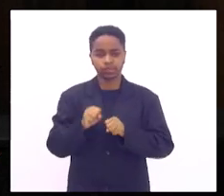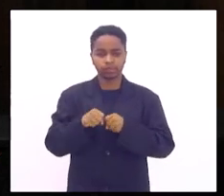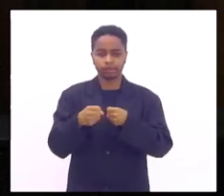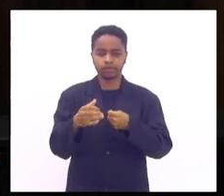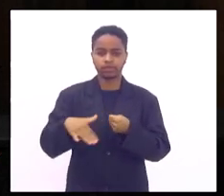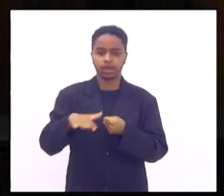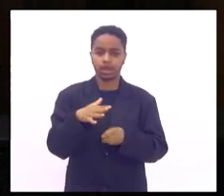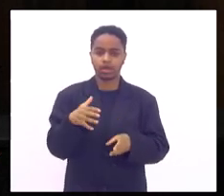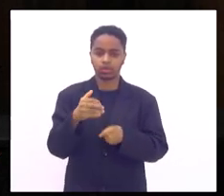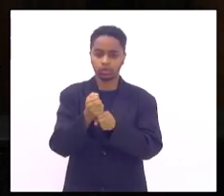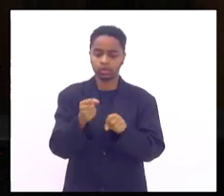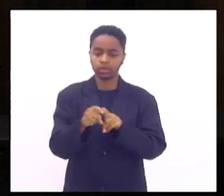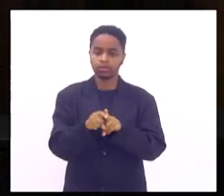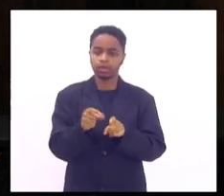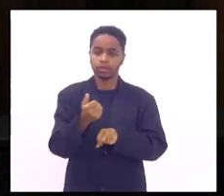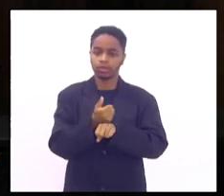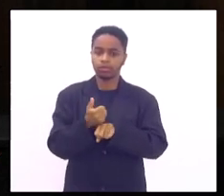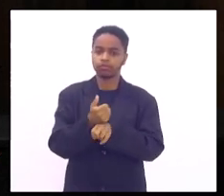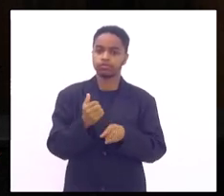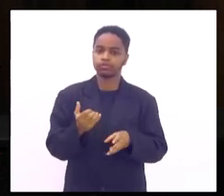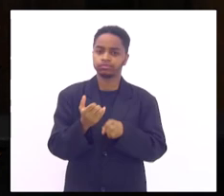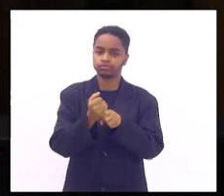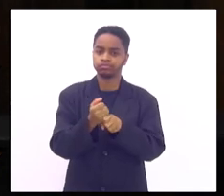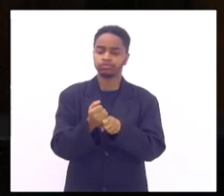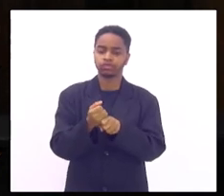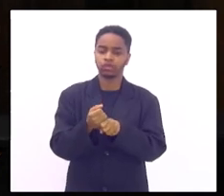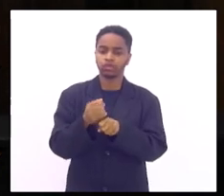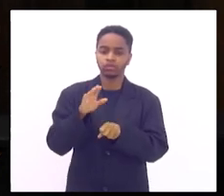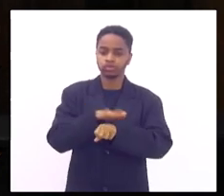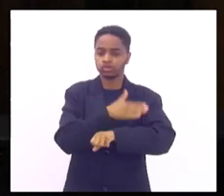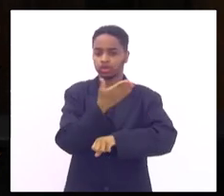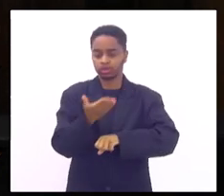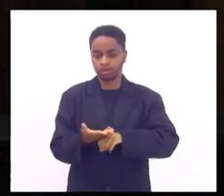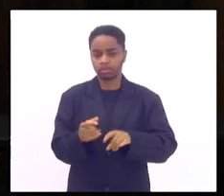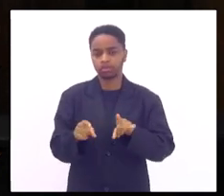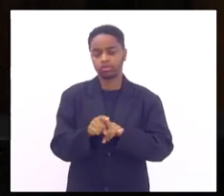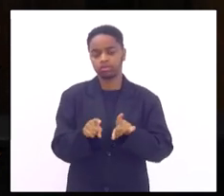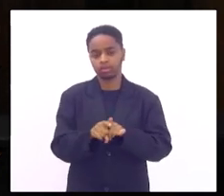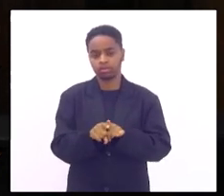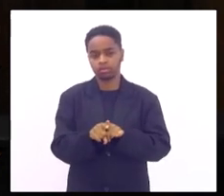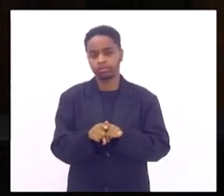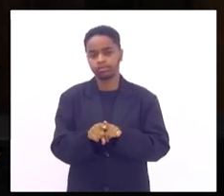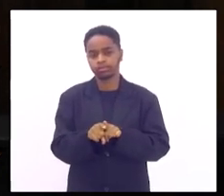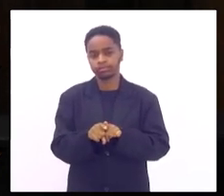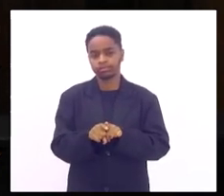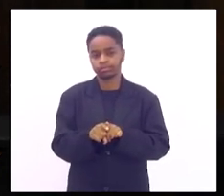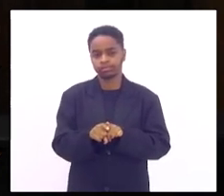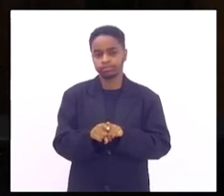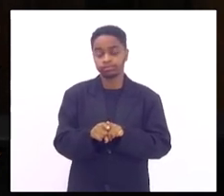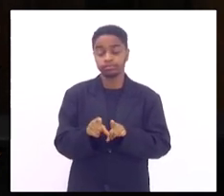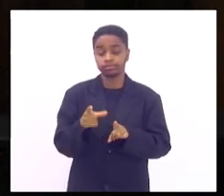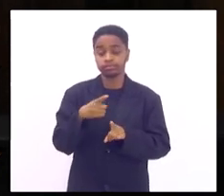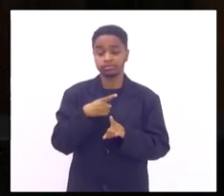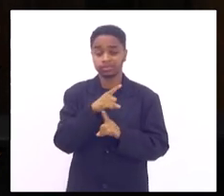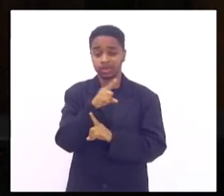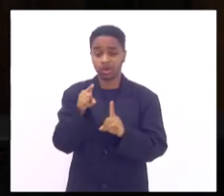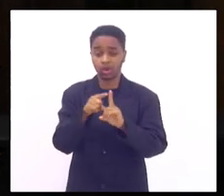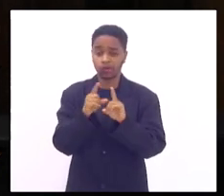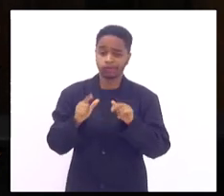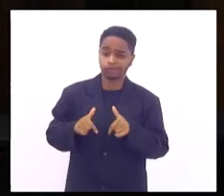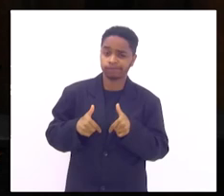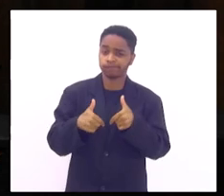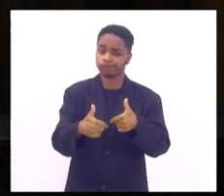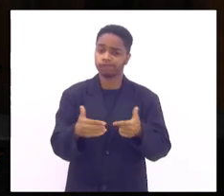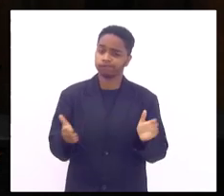contabilidade e do profissional de contabilidade 24 horas por dia, e realmente com a motivação que a gente poucas vezes encontra hoje,